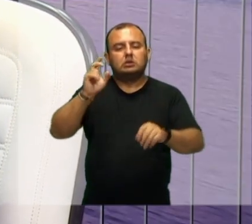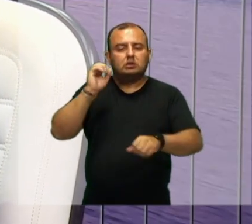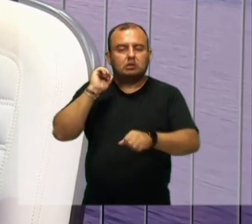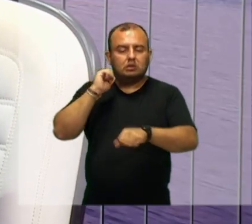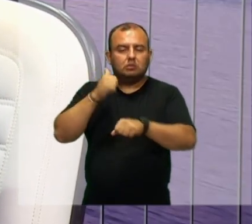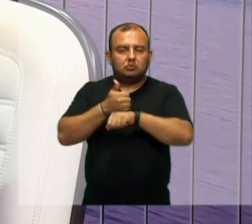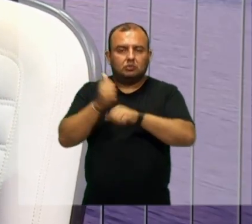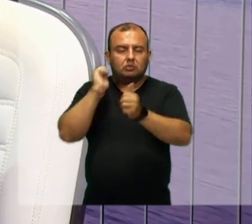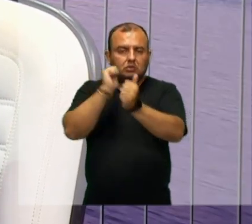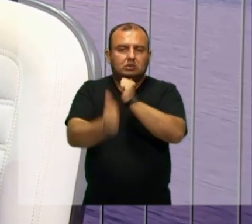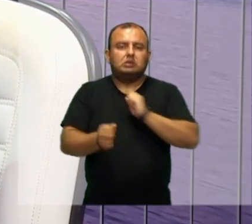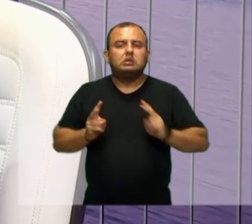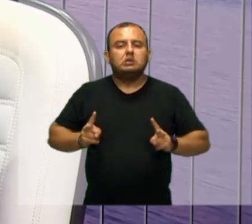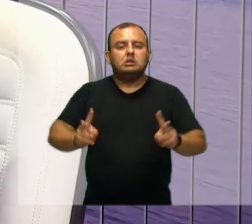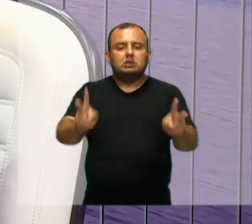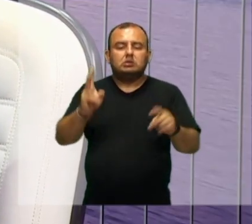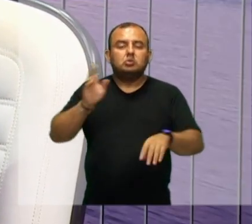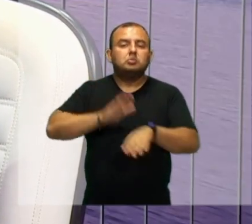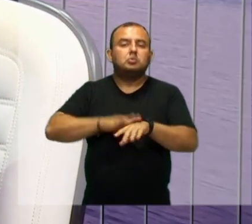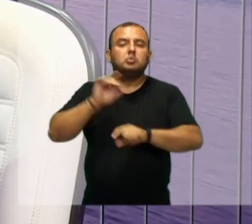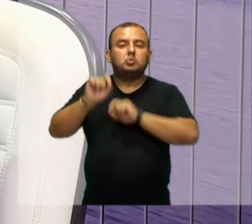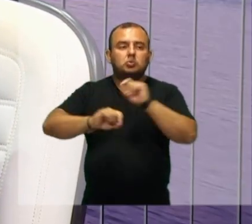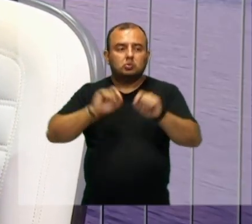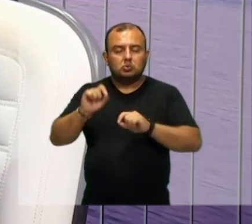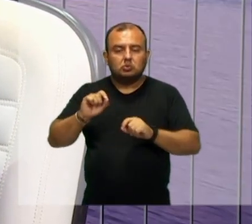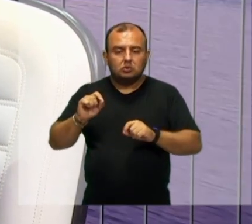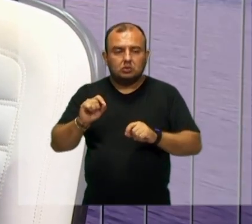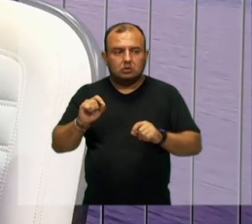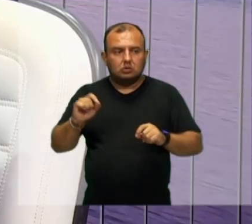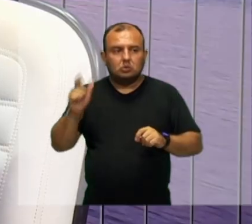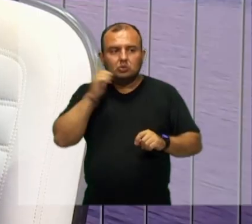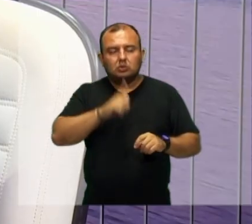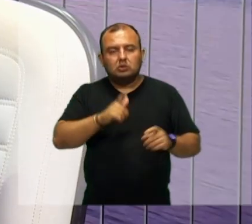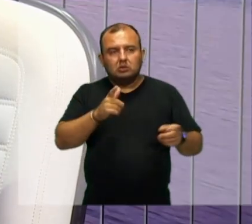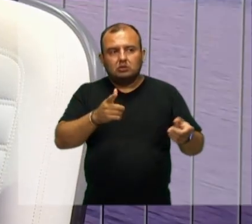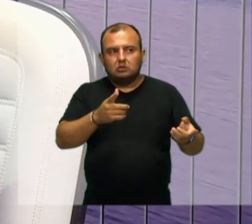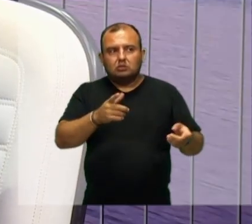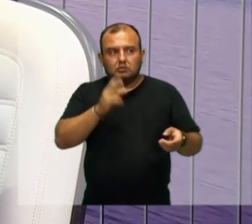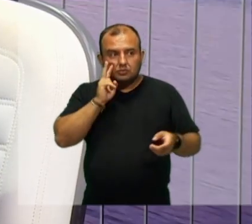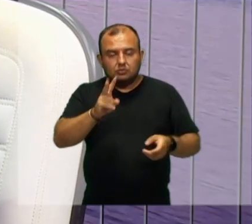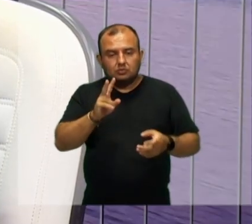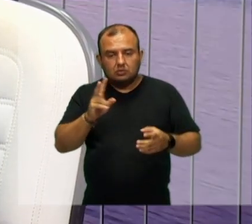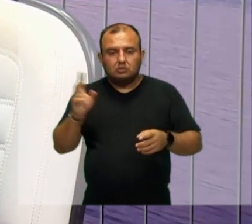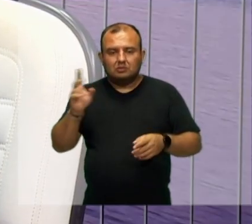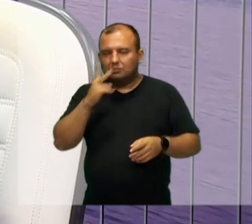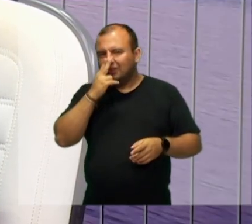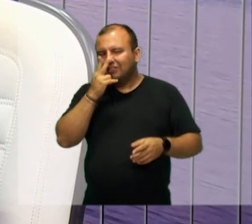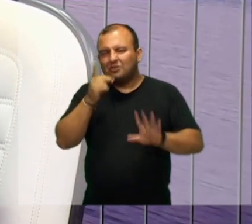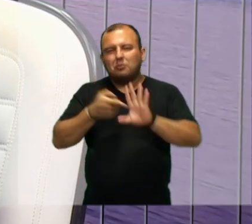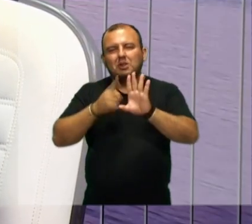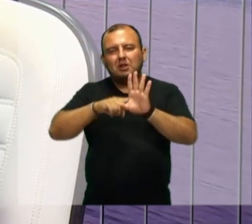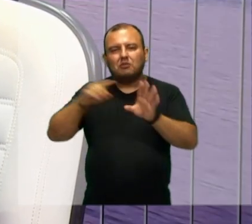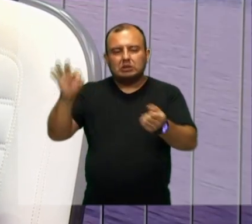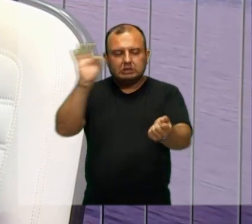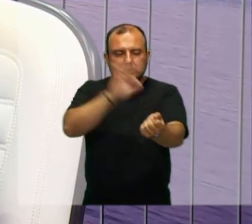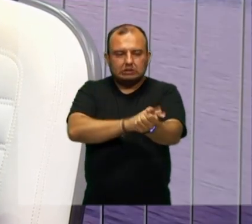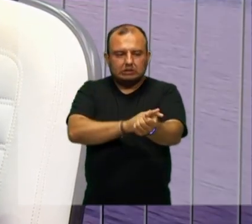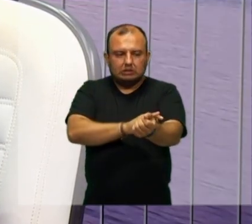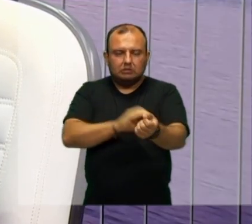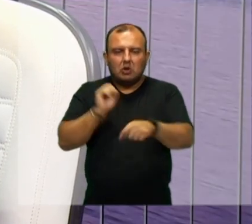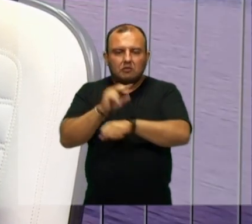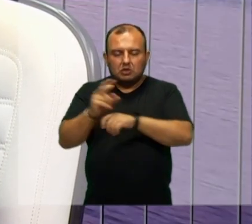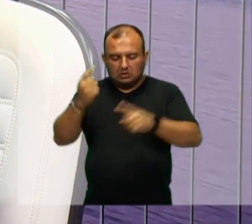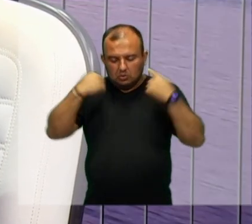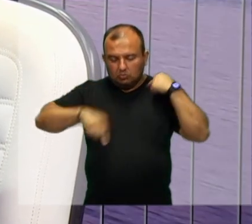alto rendimento a partir do momento em que eu fui mordido por esse bichinho e peguei o vírus do atleta. Quando eu decidi fazer a troca